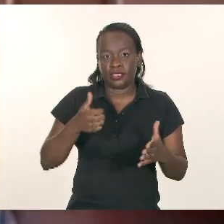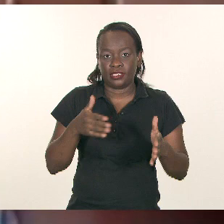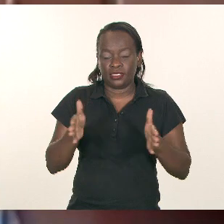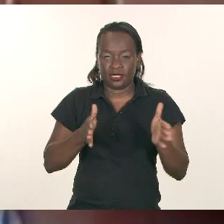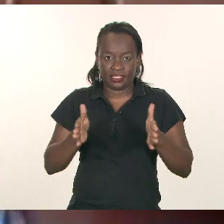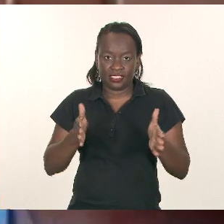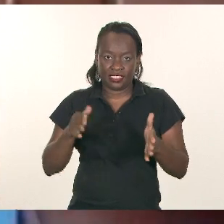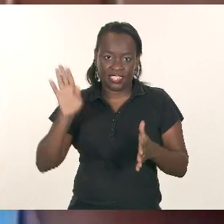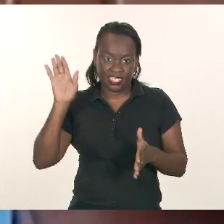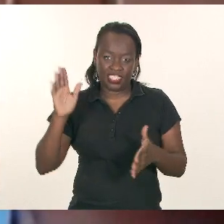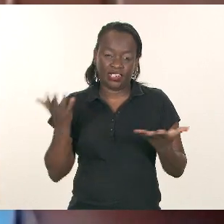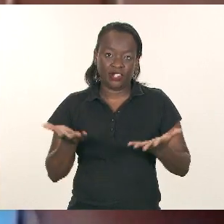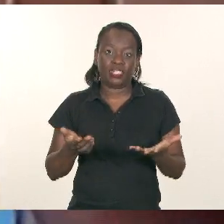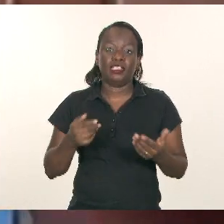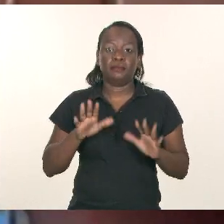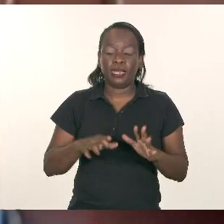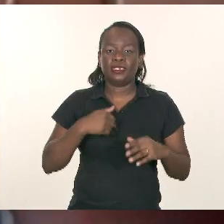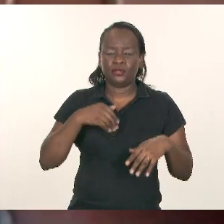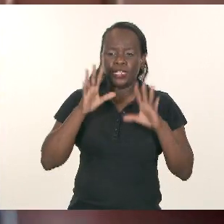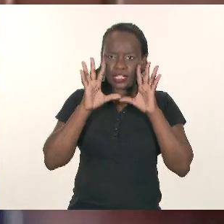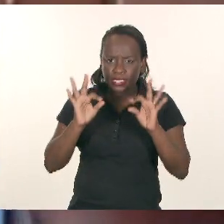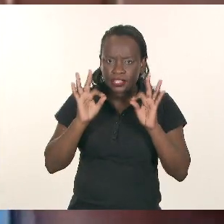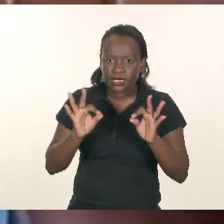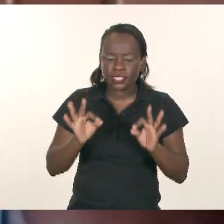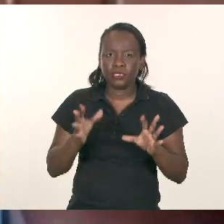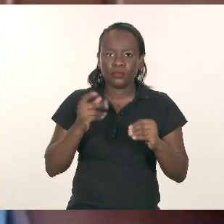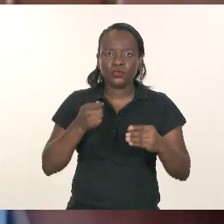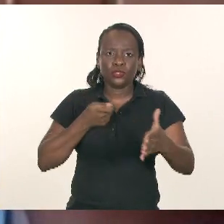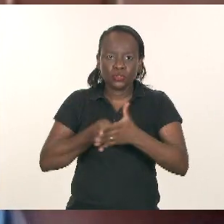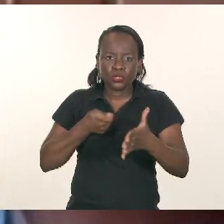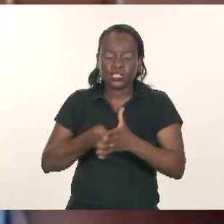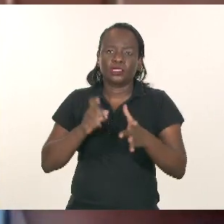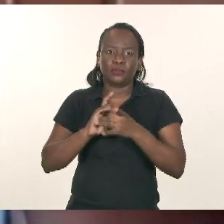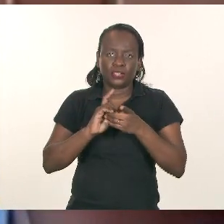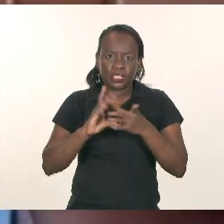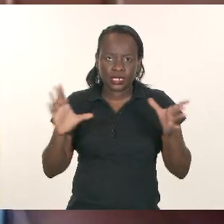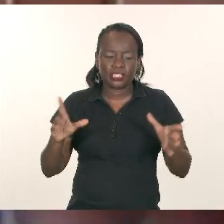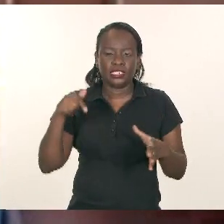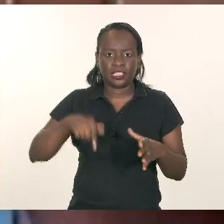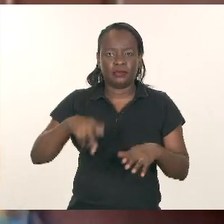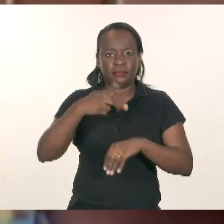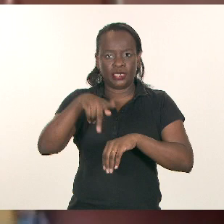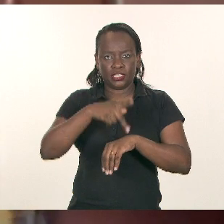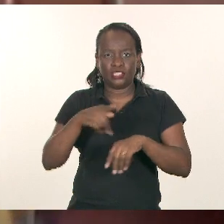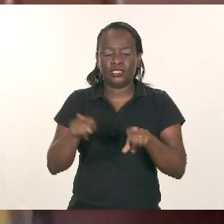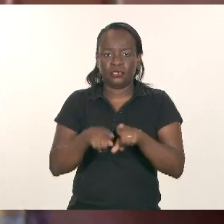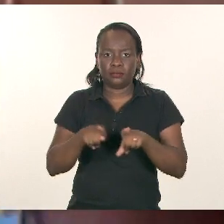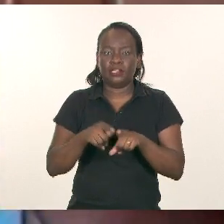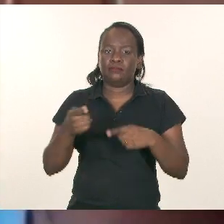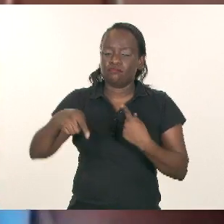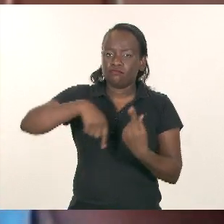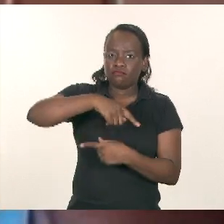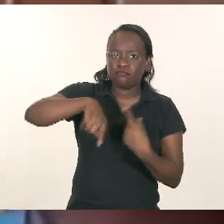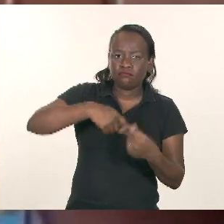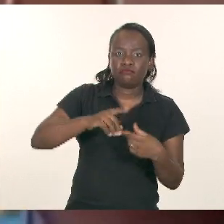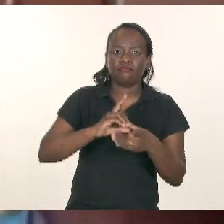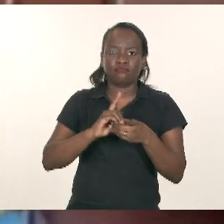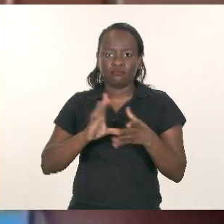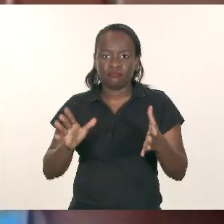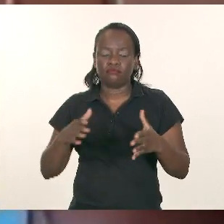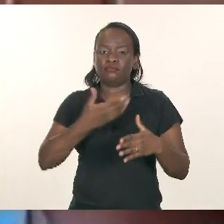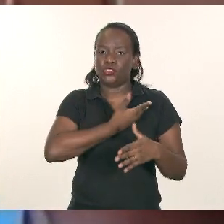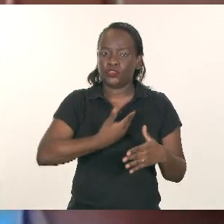diga-se de passagem, mas alguém muito atenta à luta pela democracia no nosso país e uma relação republicana entre os